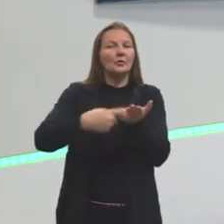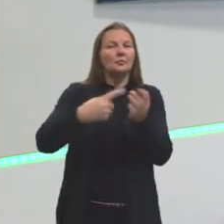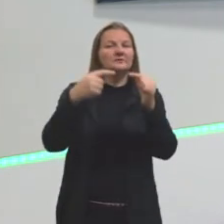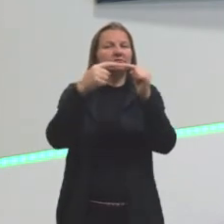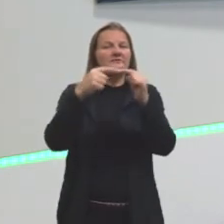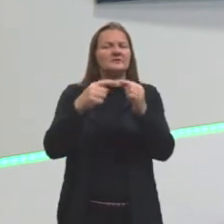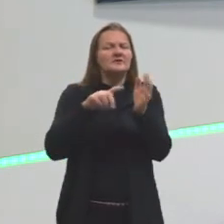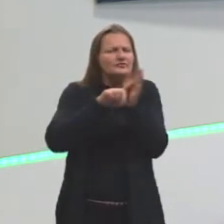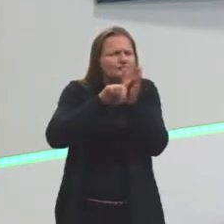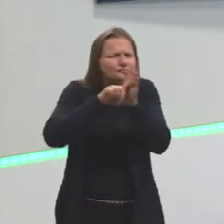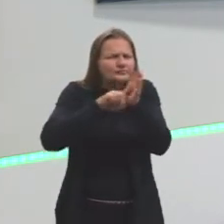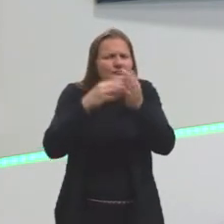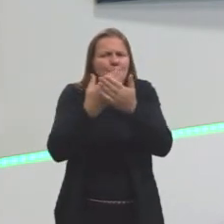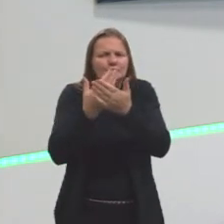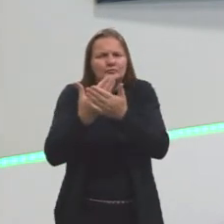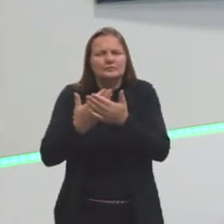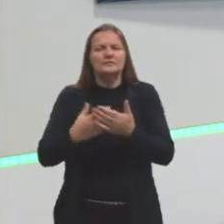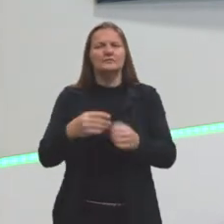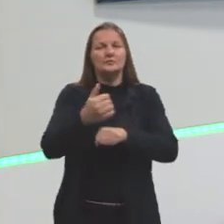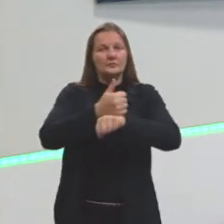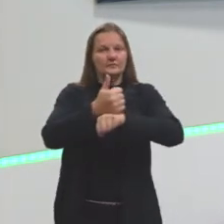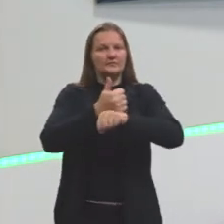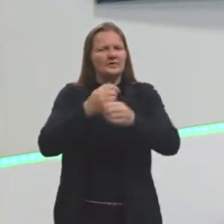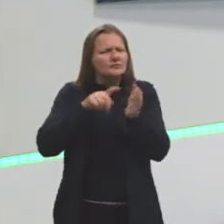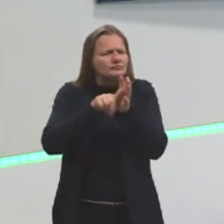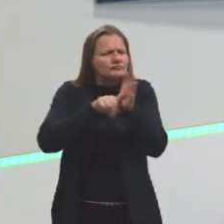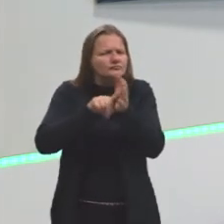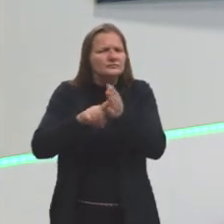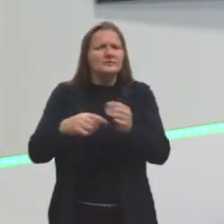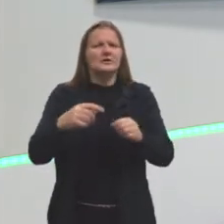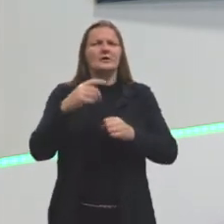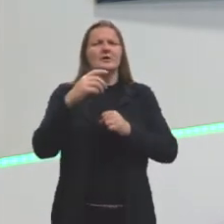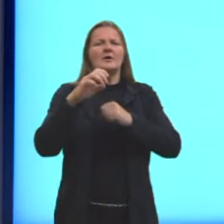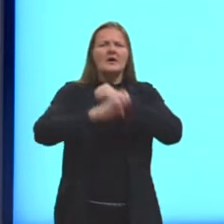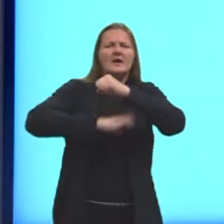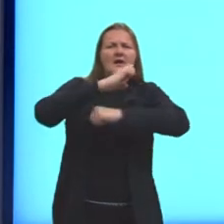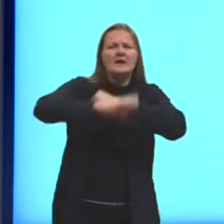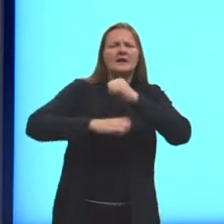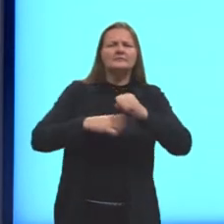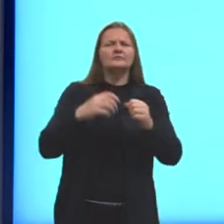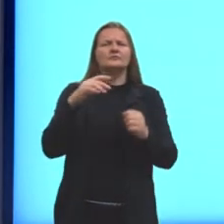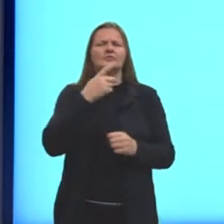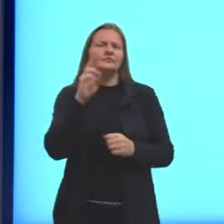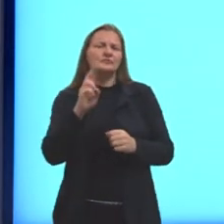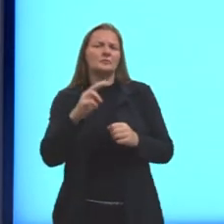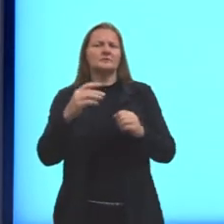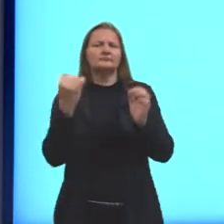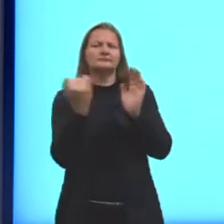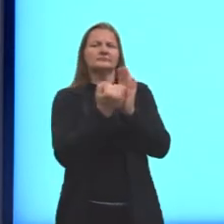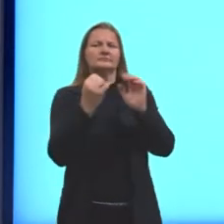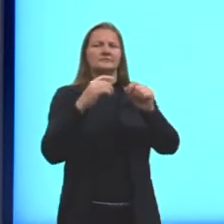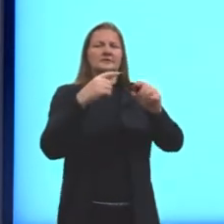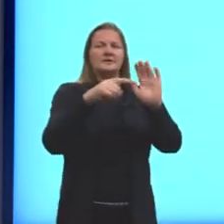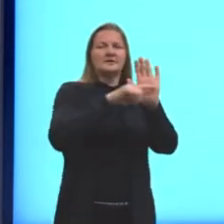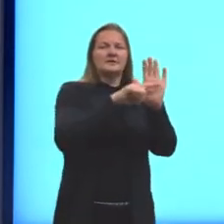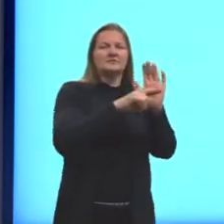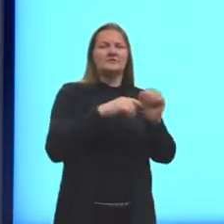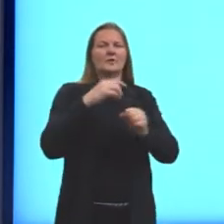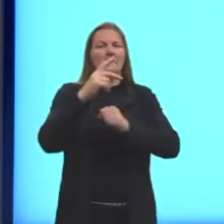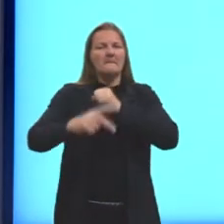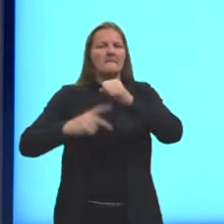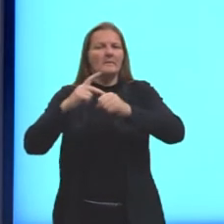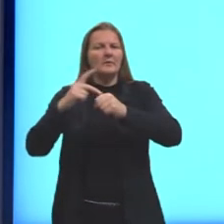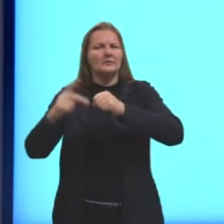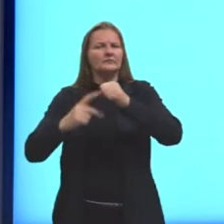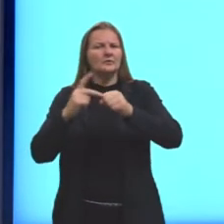estudiosos em certo momento eles decidiram não elétron vai a gente vai chamar de carga elétrica negativa e o próton